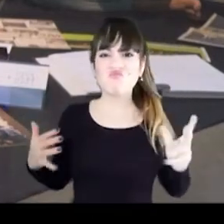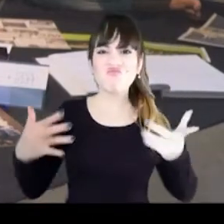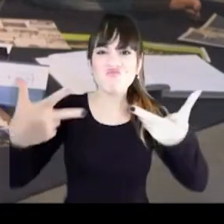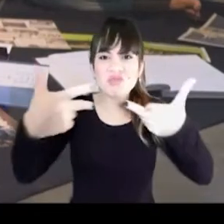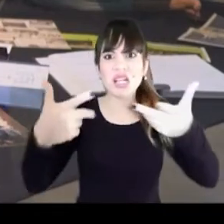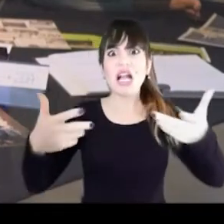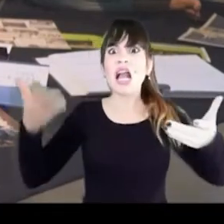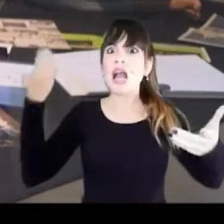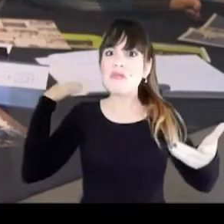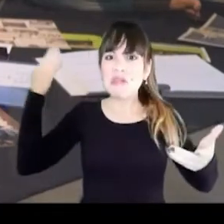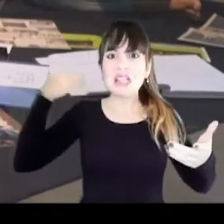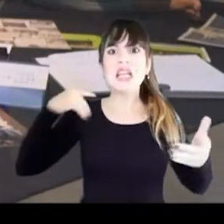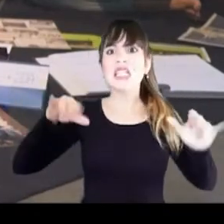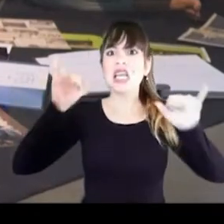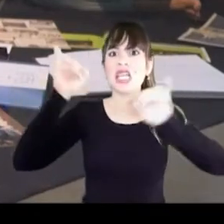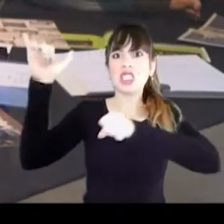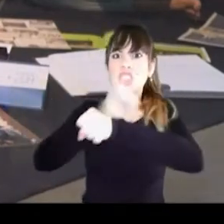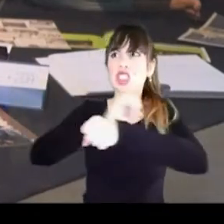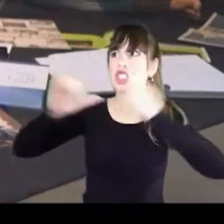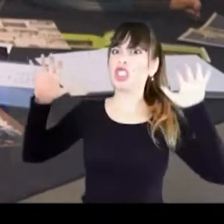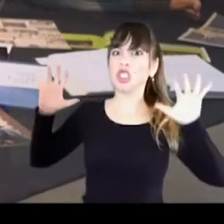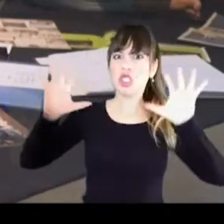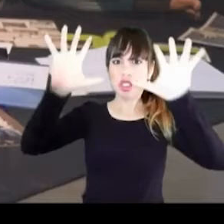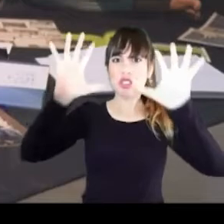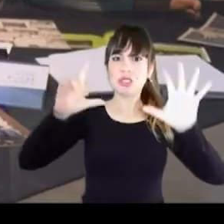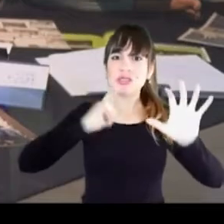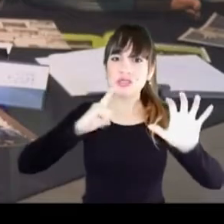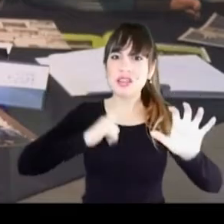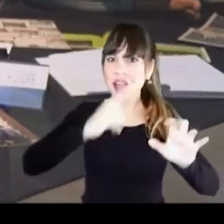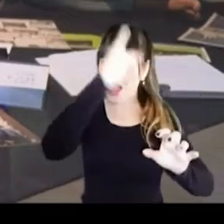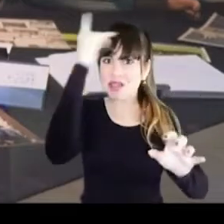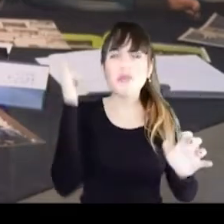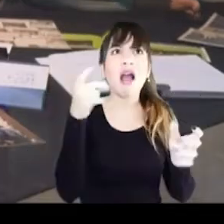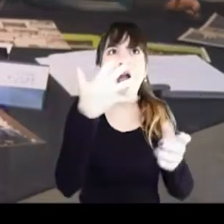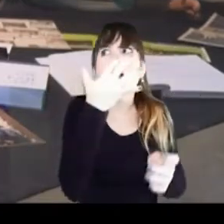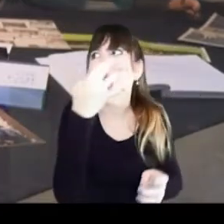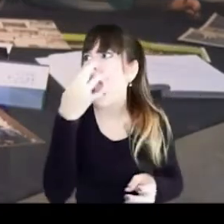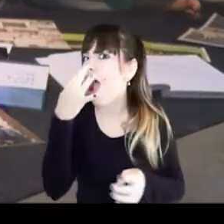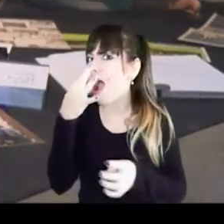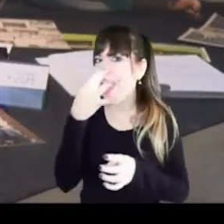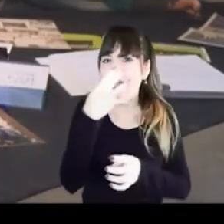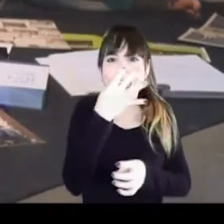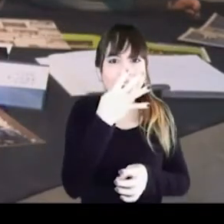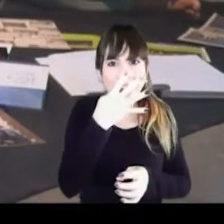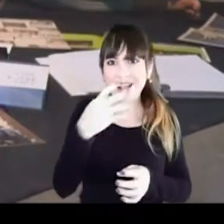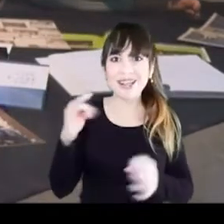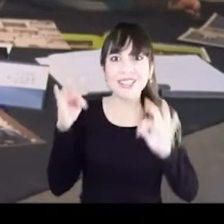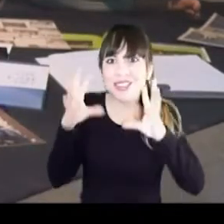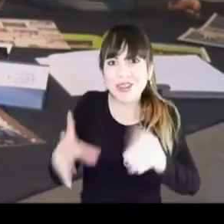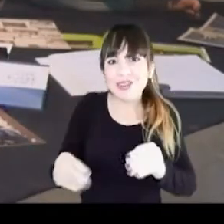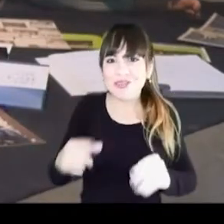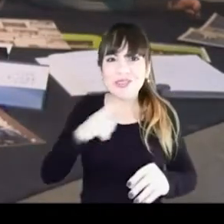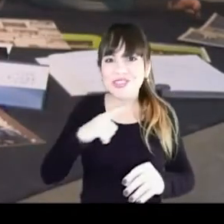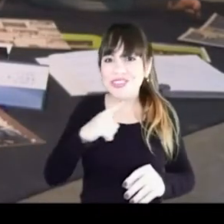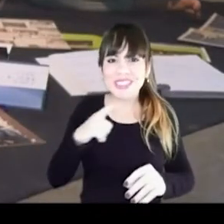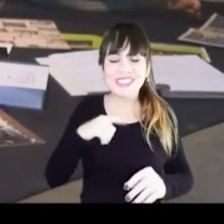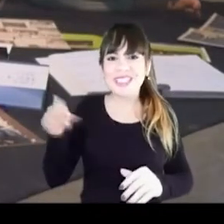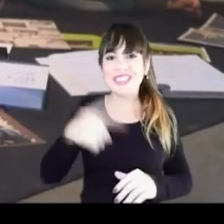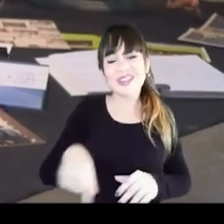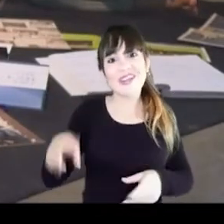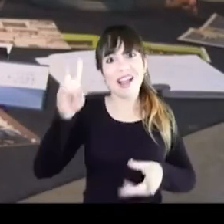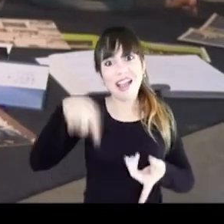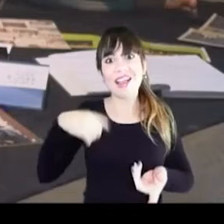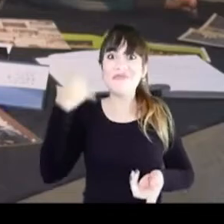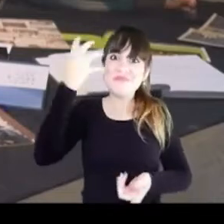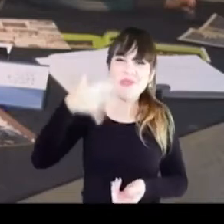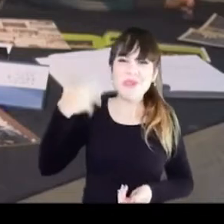muito ousado a montagem para a época, né? E foi realmente um marco do Expressões Humanas, e eu acho que é um marco. E aqui entra música, Marina.